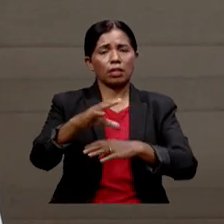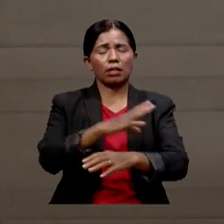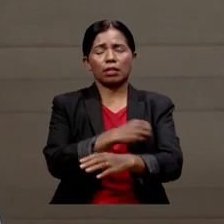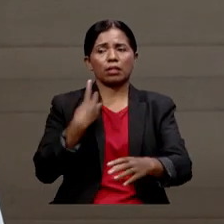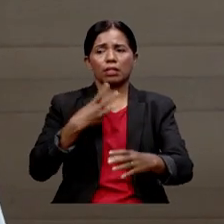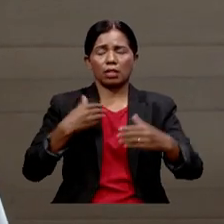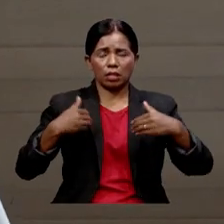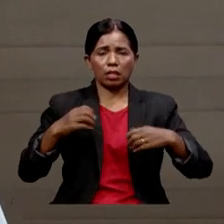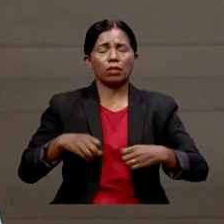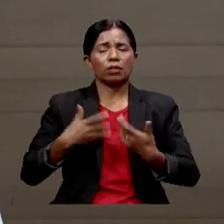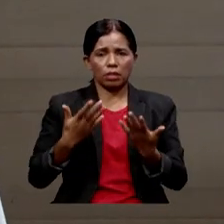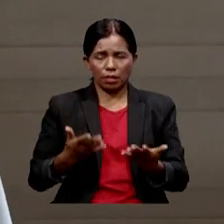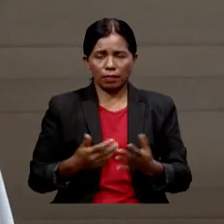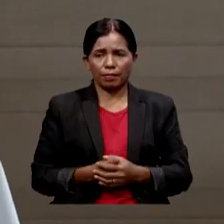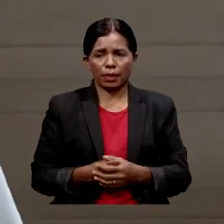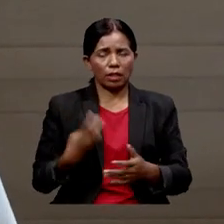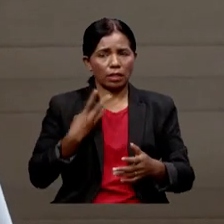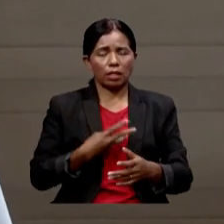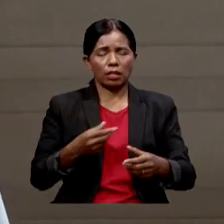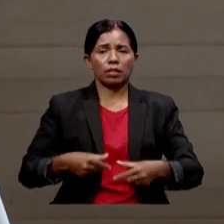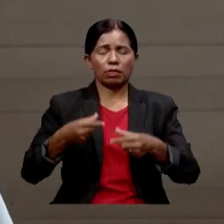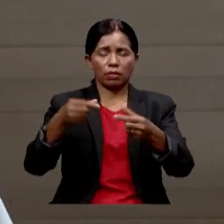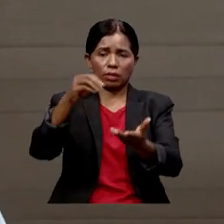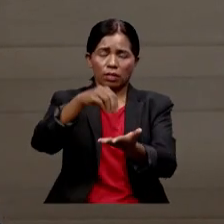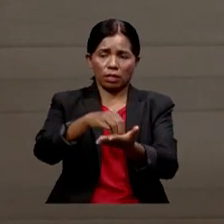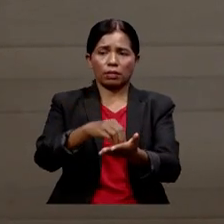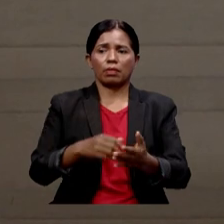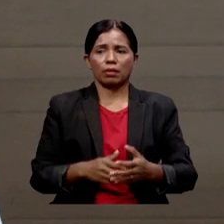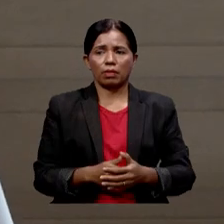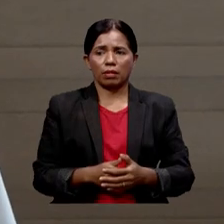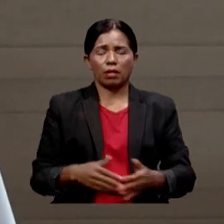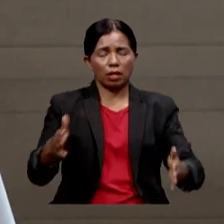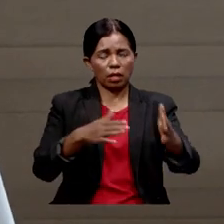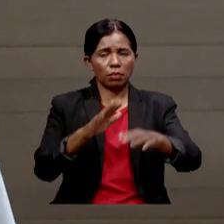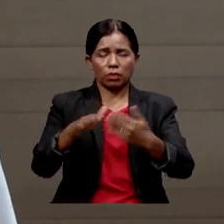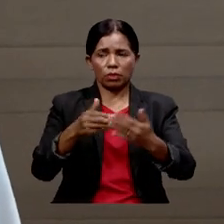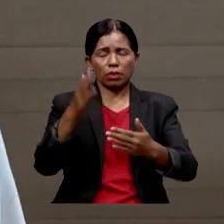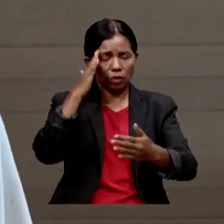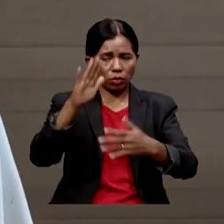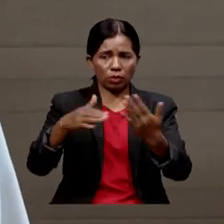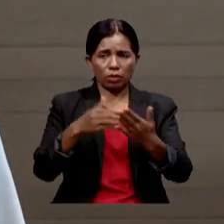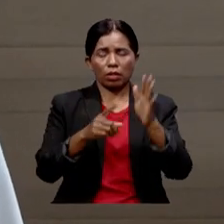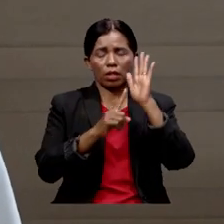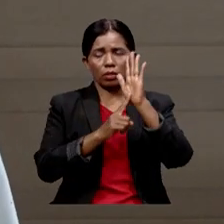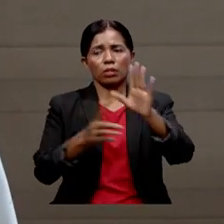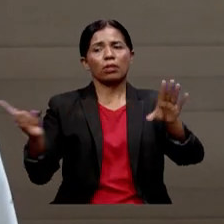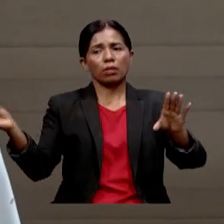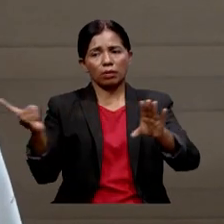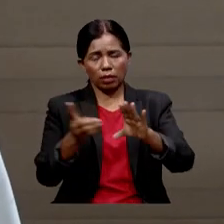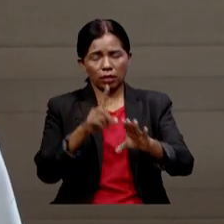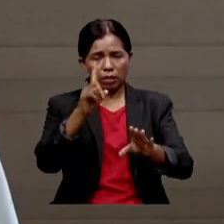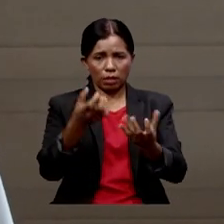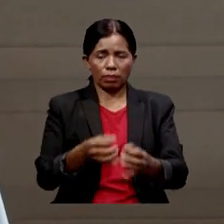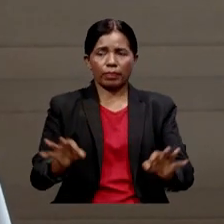ninia solução ne oinsa neve ida nema kita tu integra atu halibur tu Hanoi sira ne e saya nesan dokumentu ida